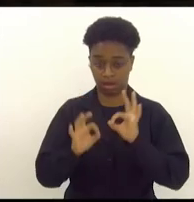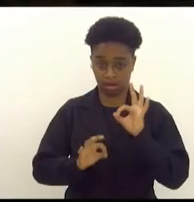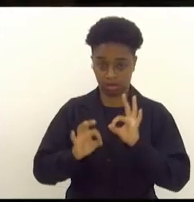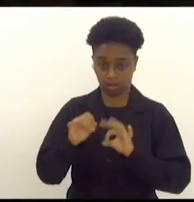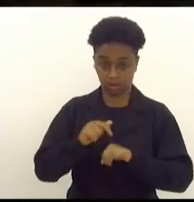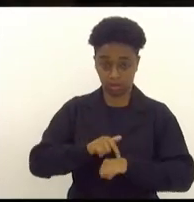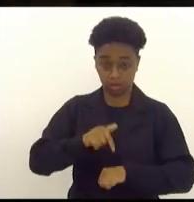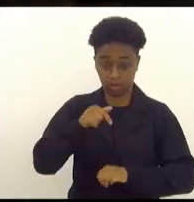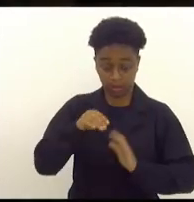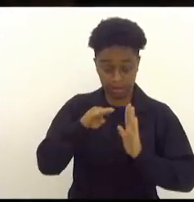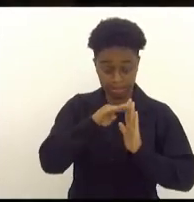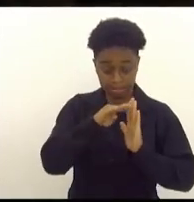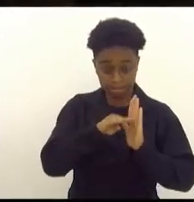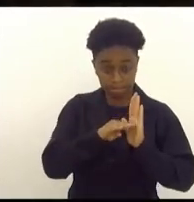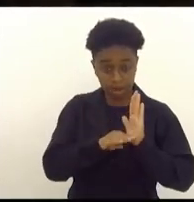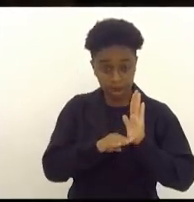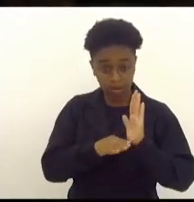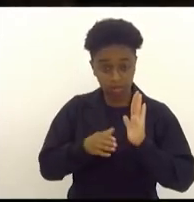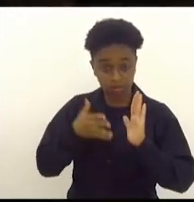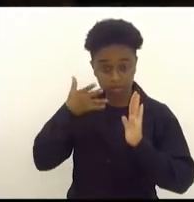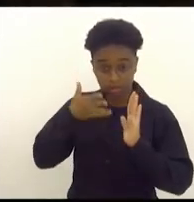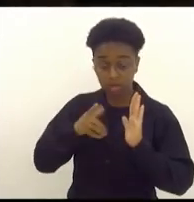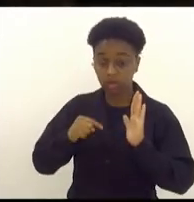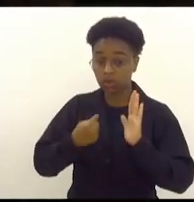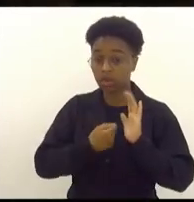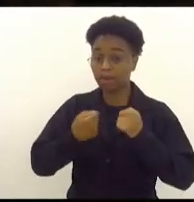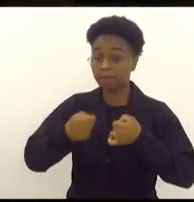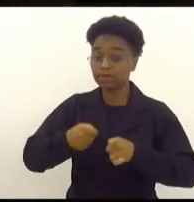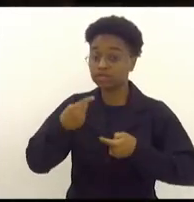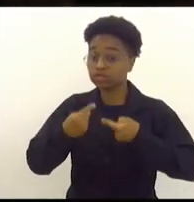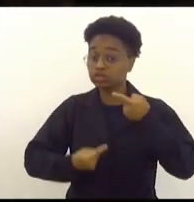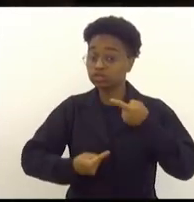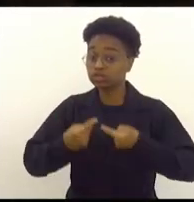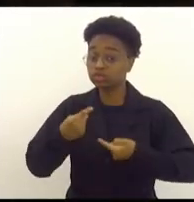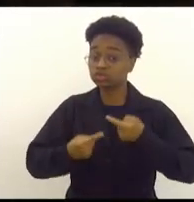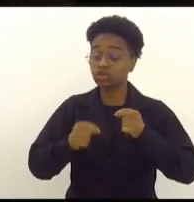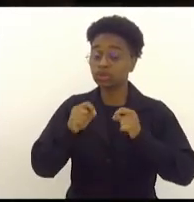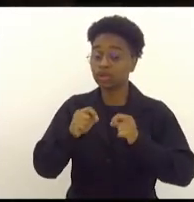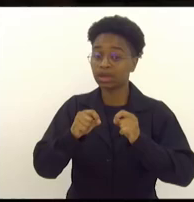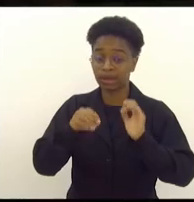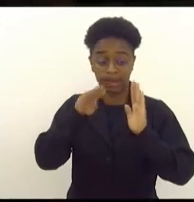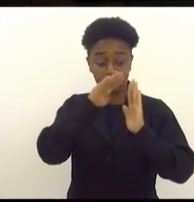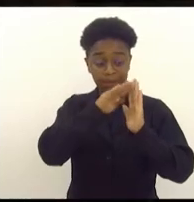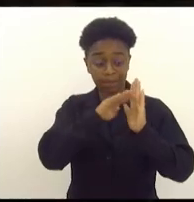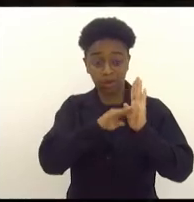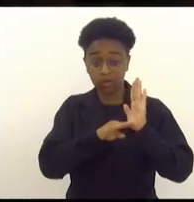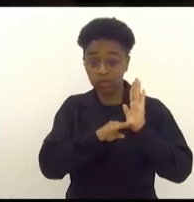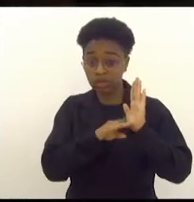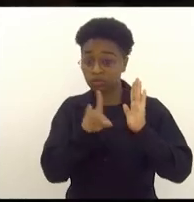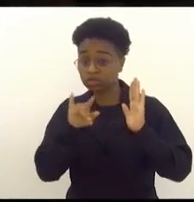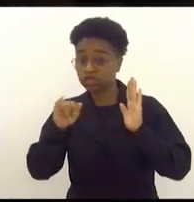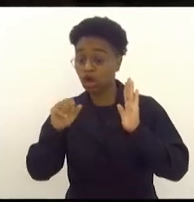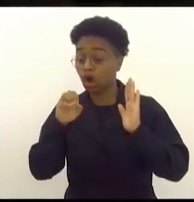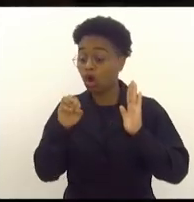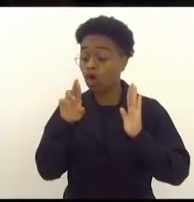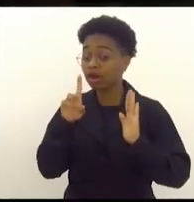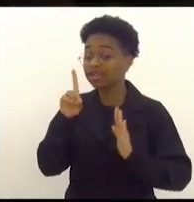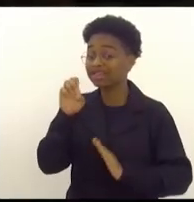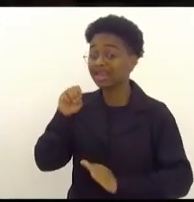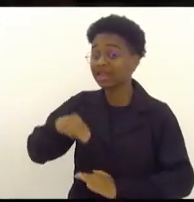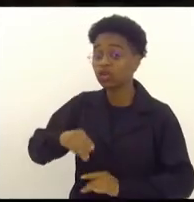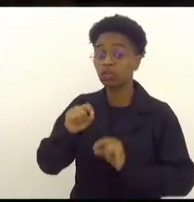a pauta é cantada é para a gente discutir a ordem do dia o que que é ordem do dia